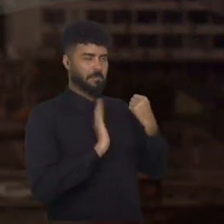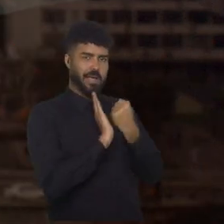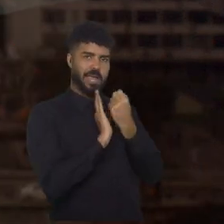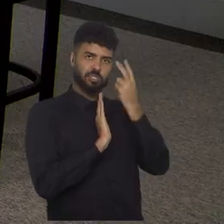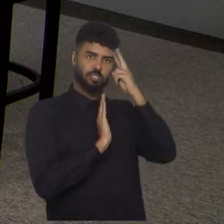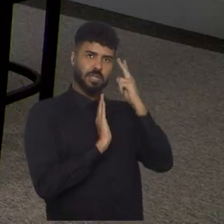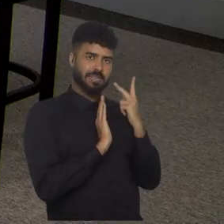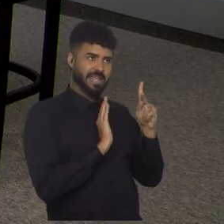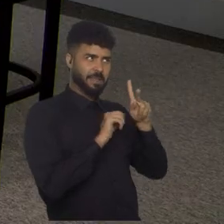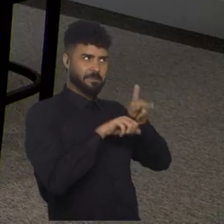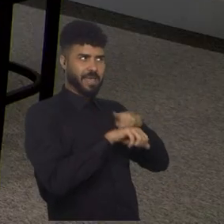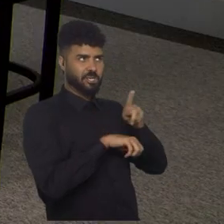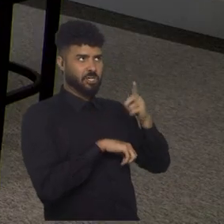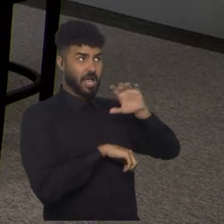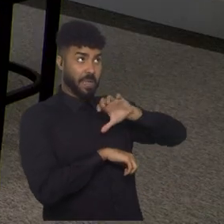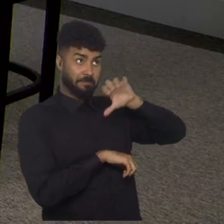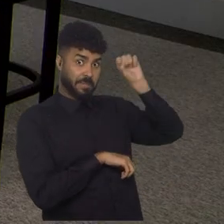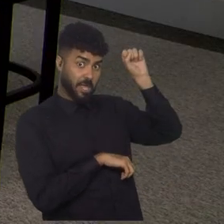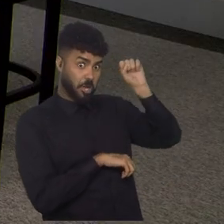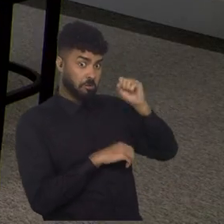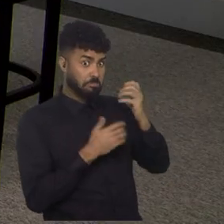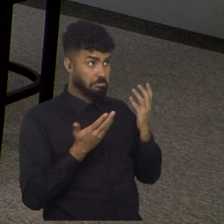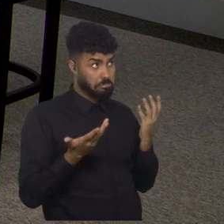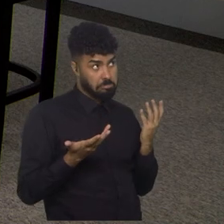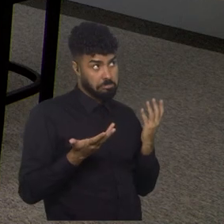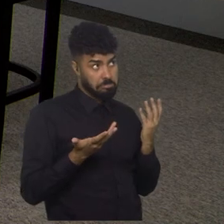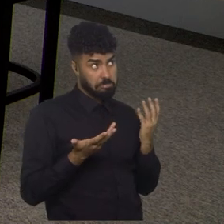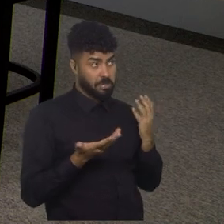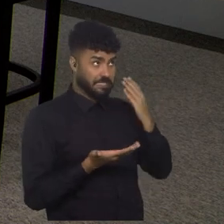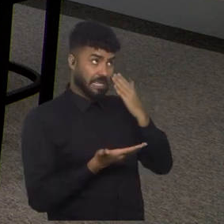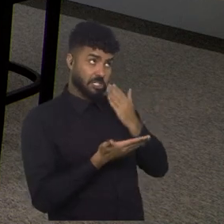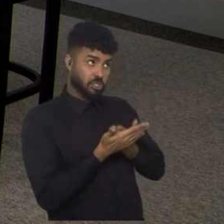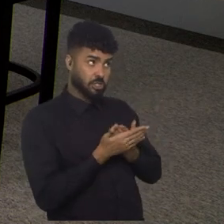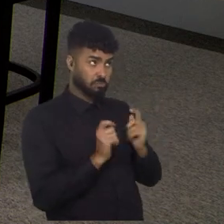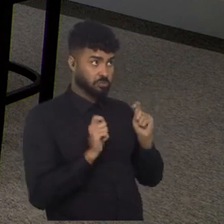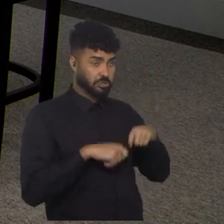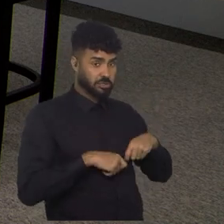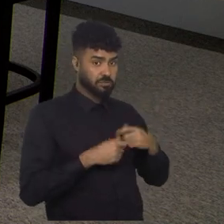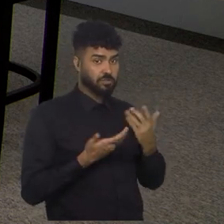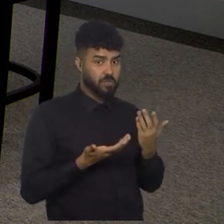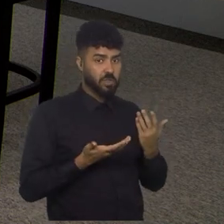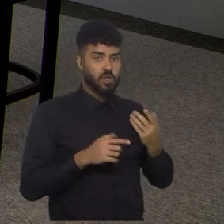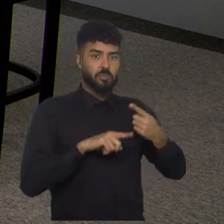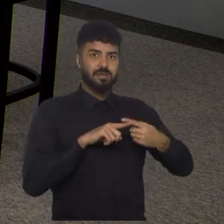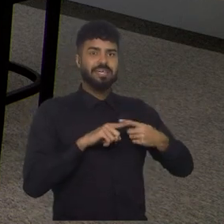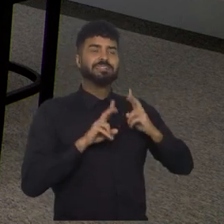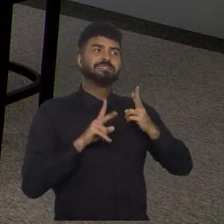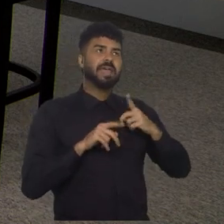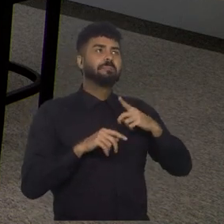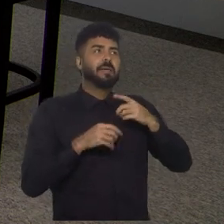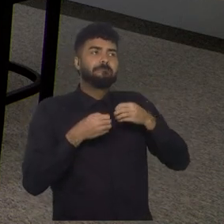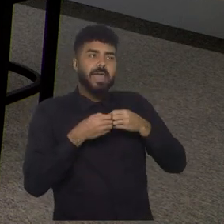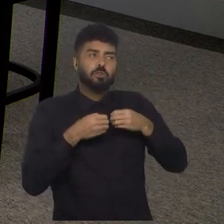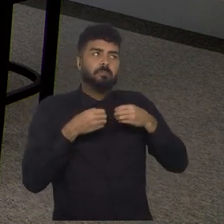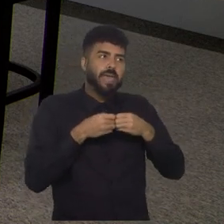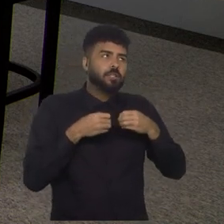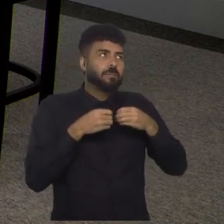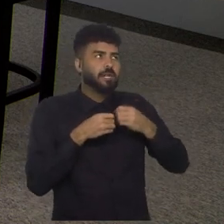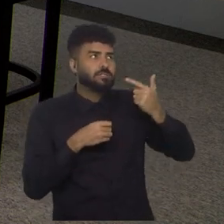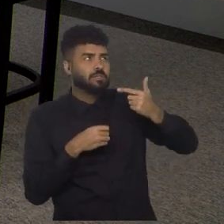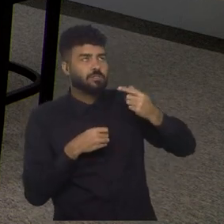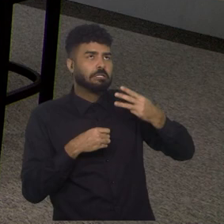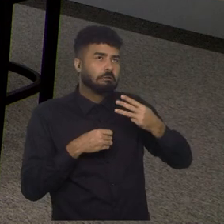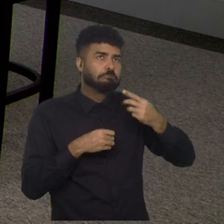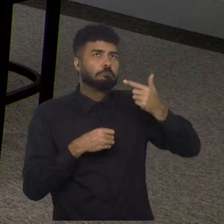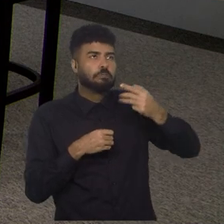do país como, de fato, vencedor, vai deixar de ser o país que corre por fora para ser o que ganha,